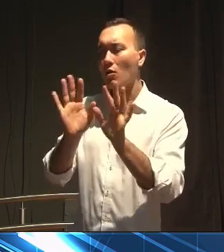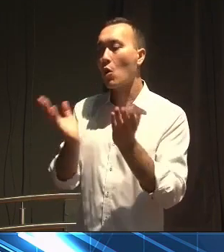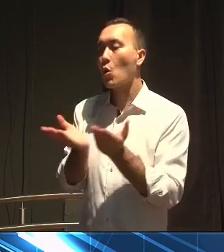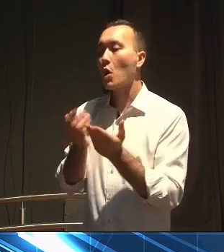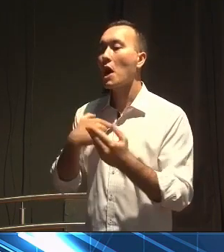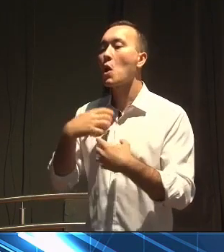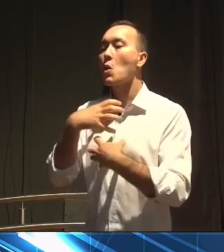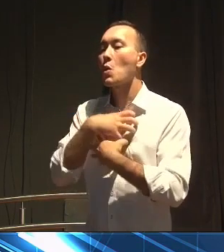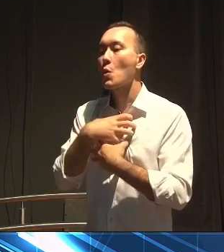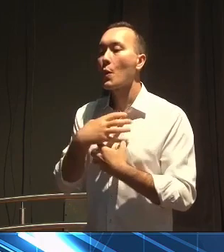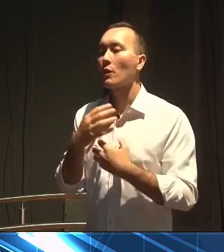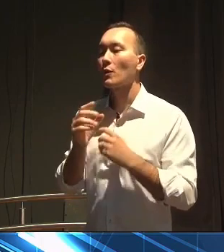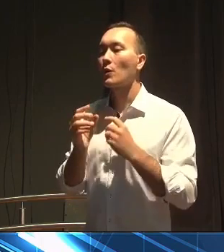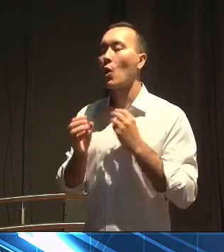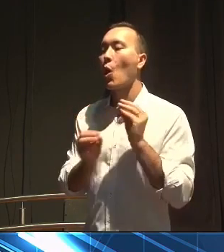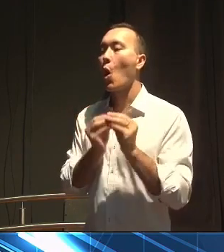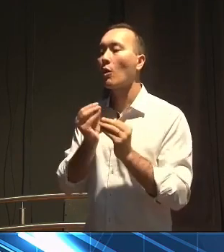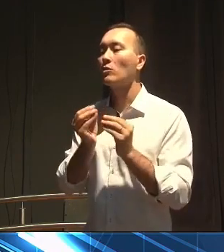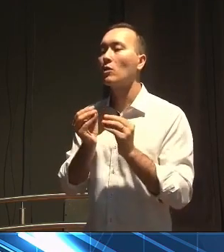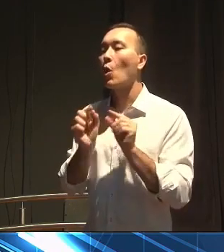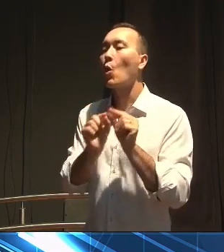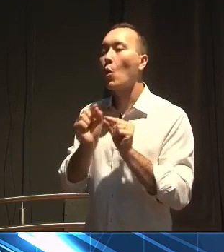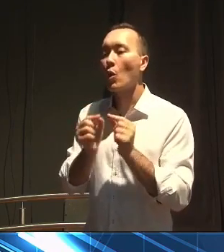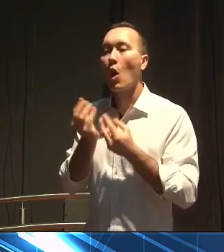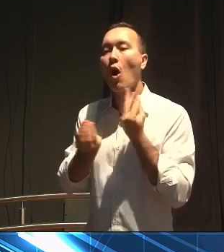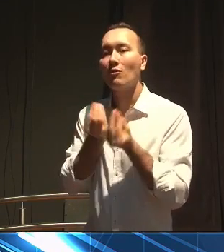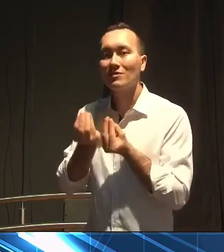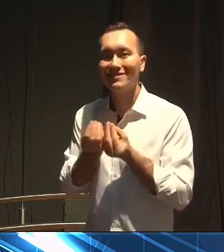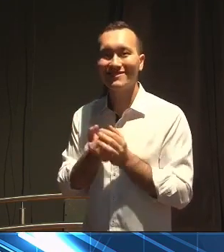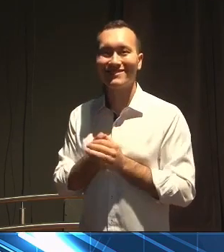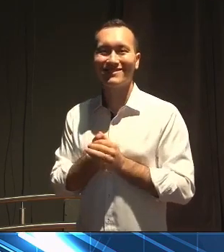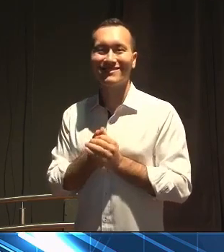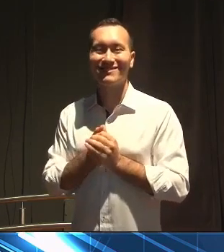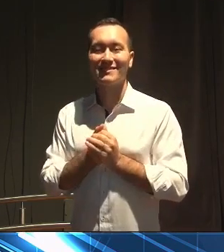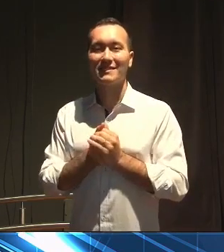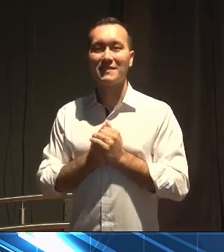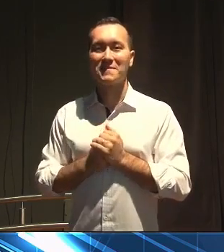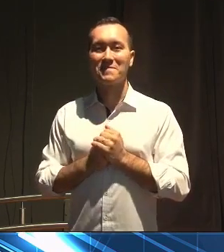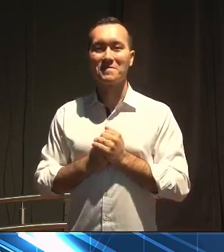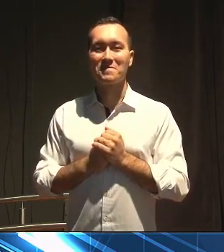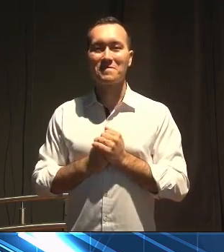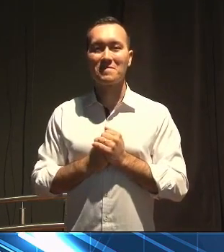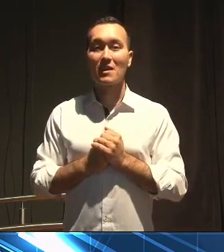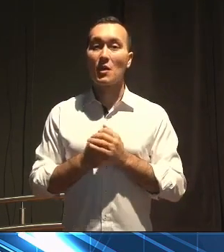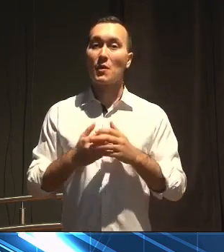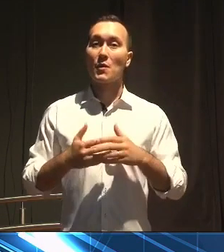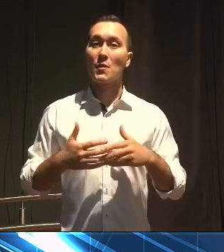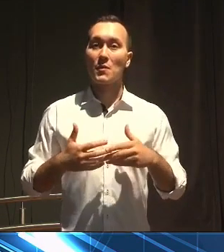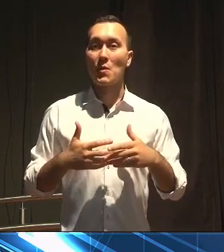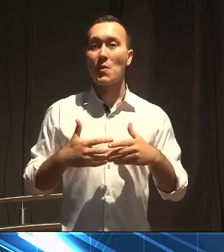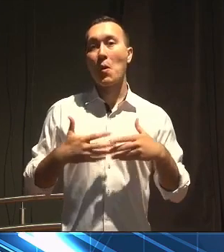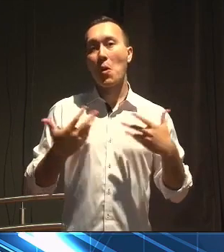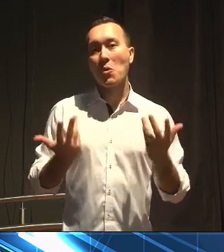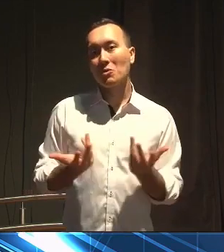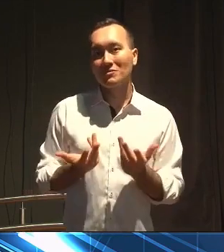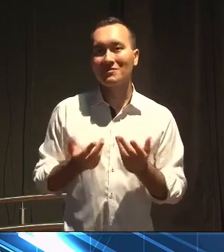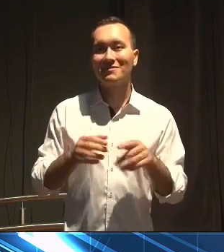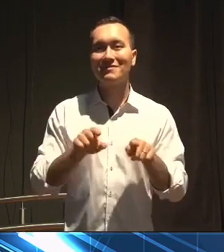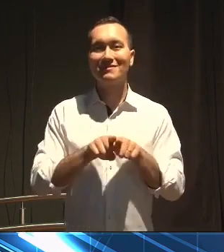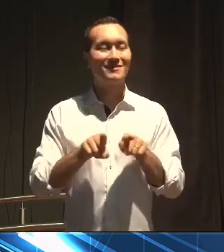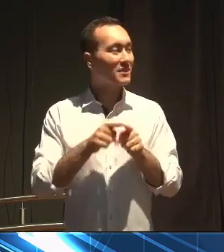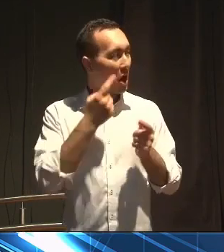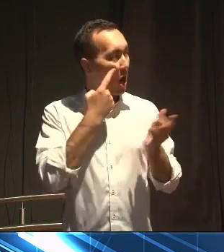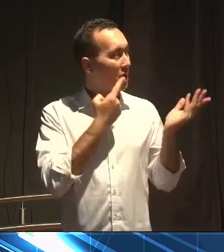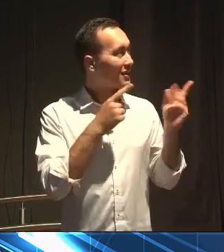Além, né, das mensagenzinhas que a nossa tia-avó manda pra gente no WhatsApp, né, eu tenho certeza que em algum momento da vida vocês já compartilharam, talvez não a foto